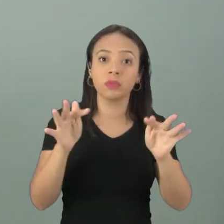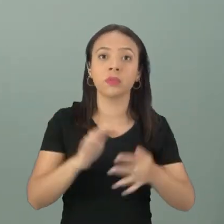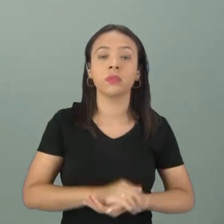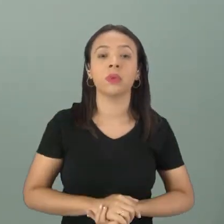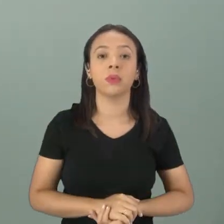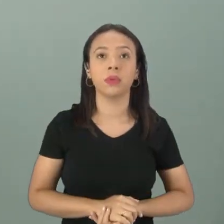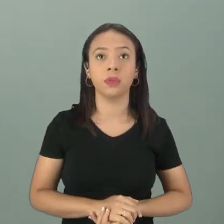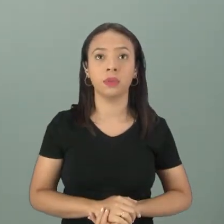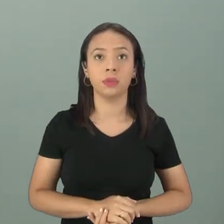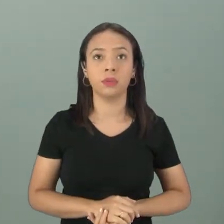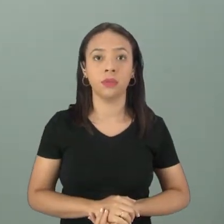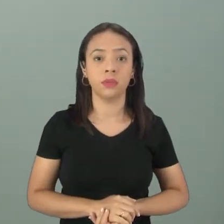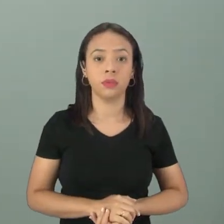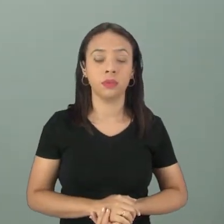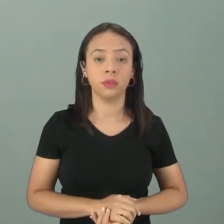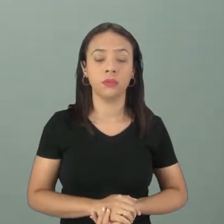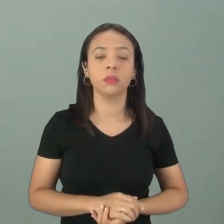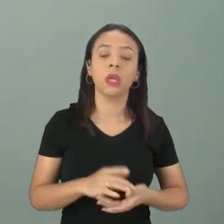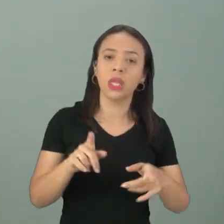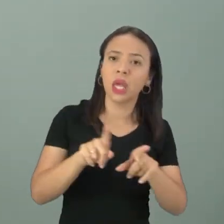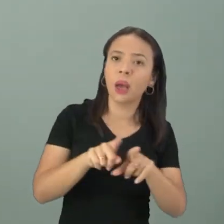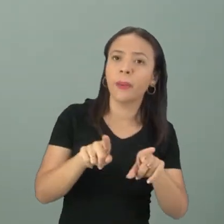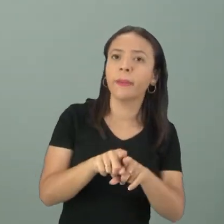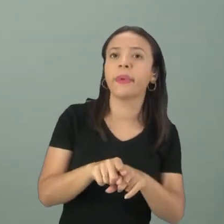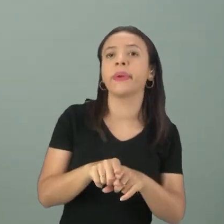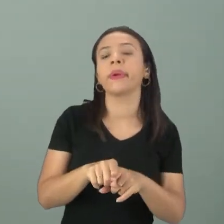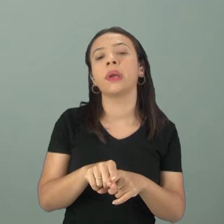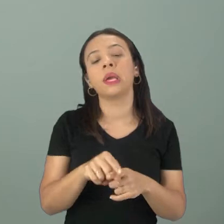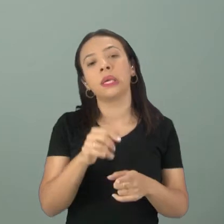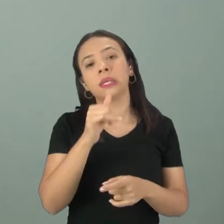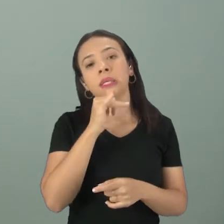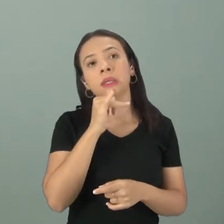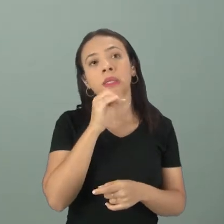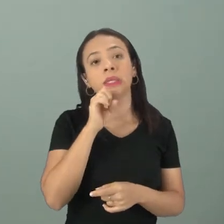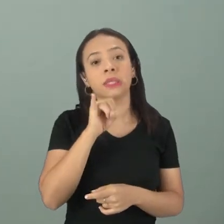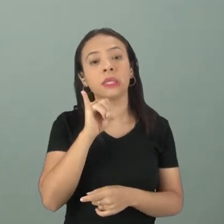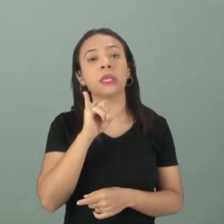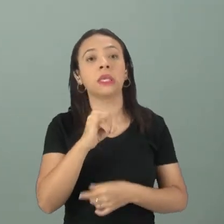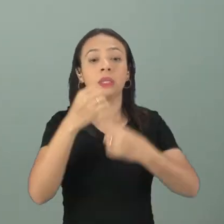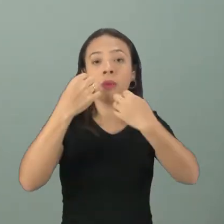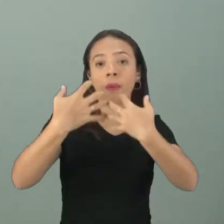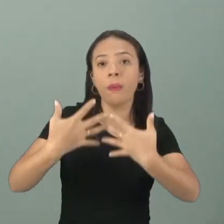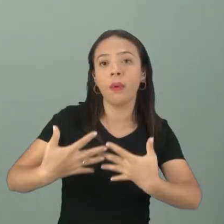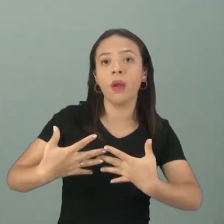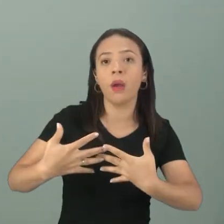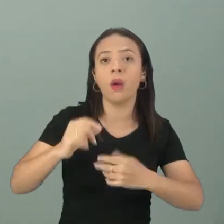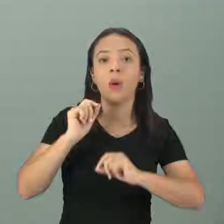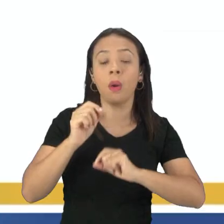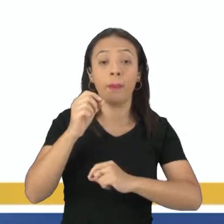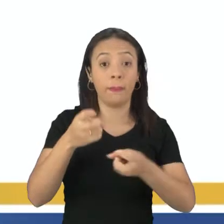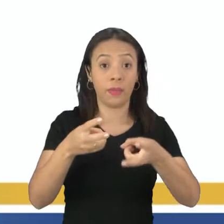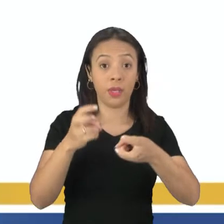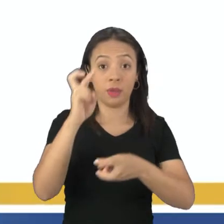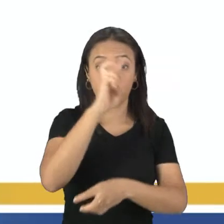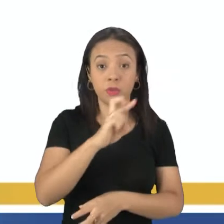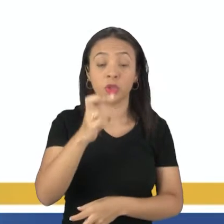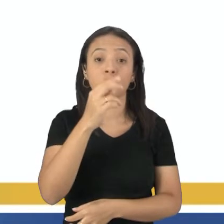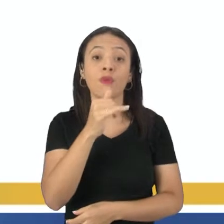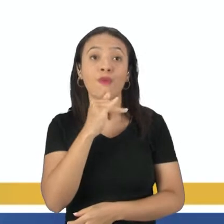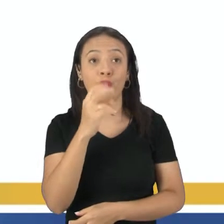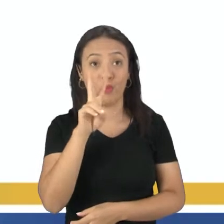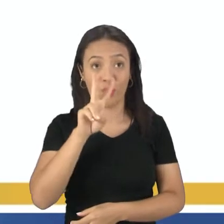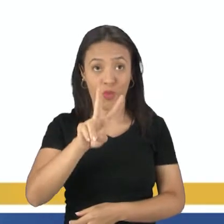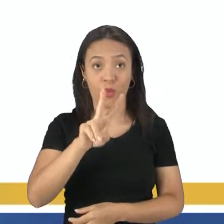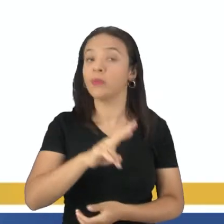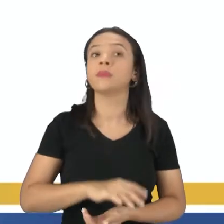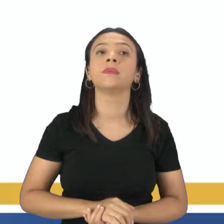apenas para falar sobre hábitos. Também você vai usar o Simple Present. Observem aí o exemplo número 2. Para